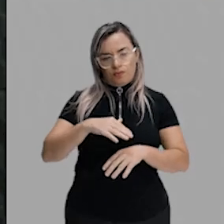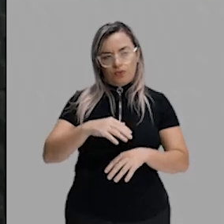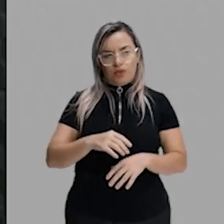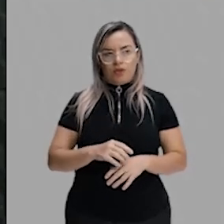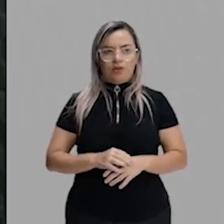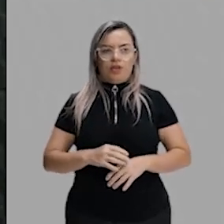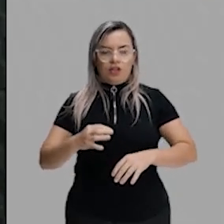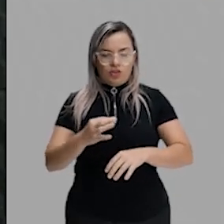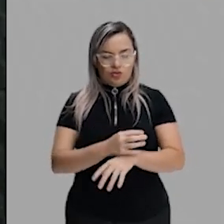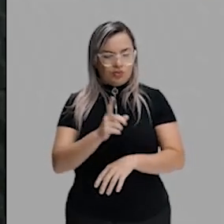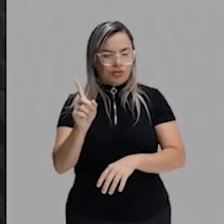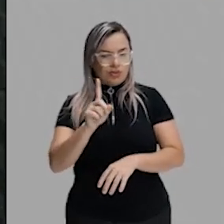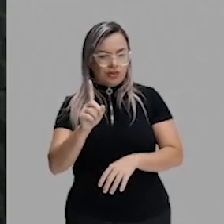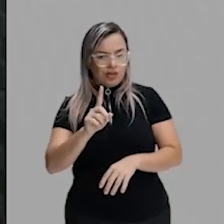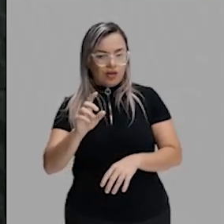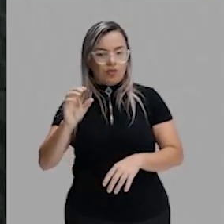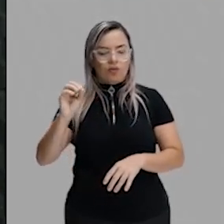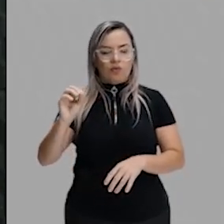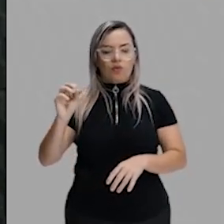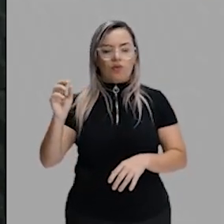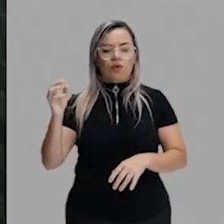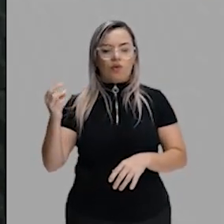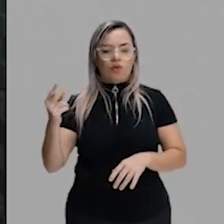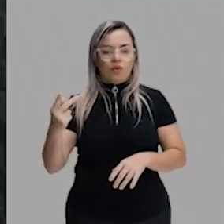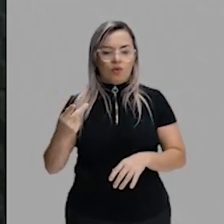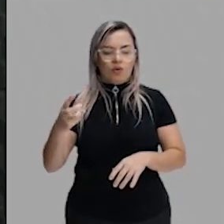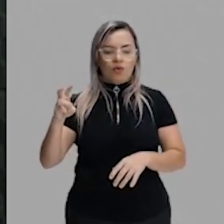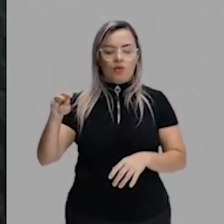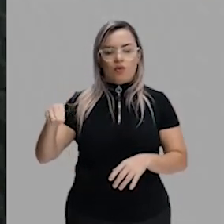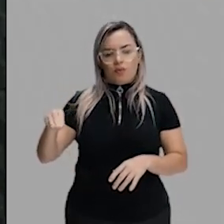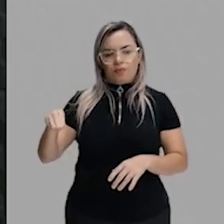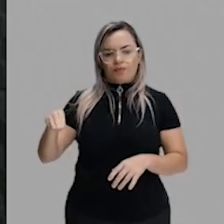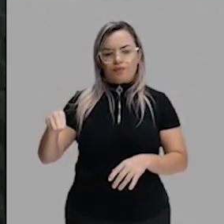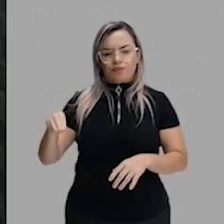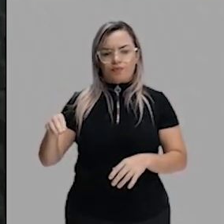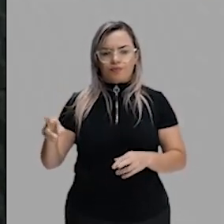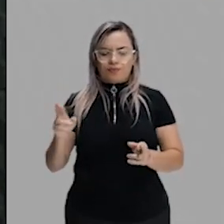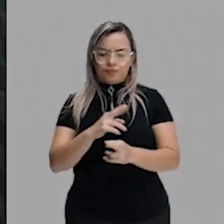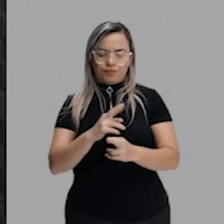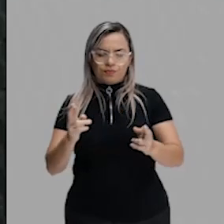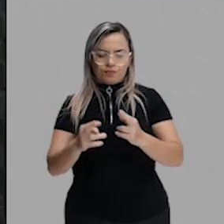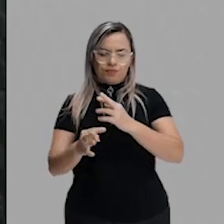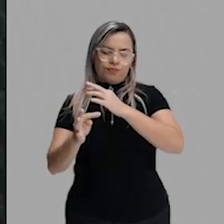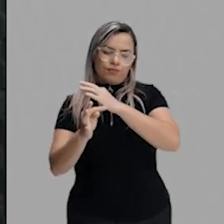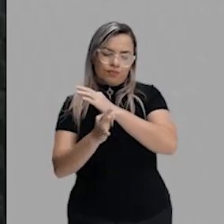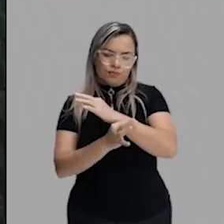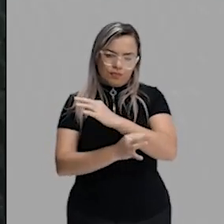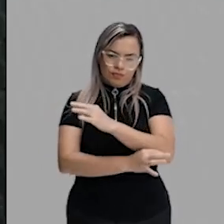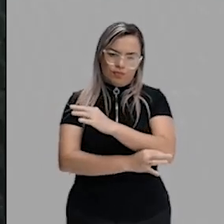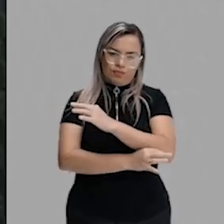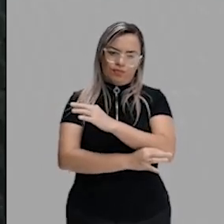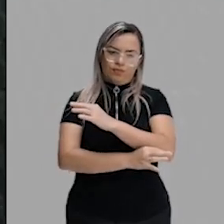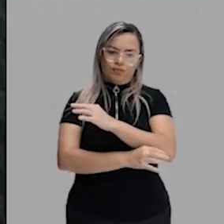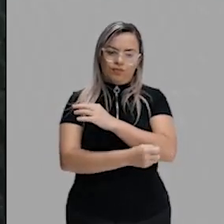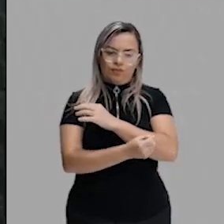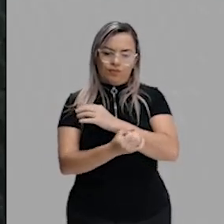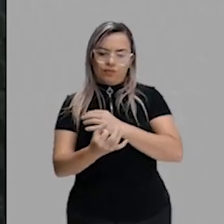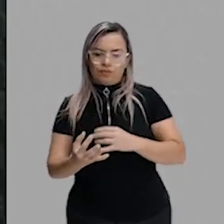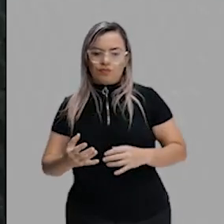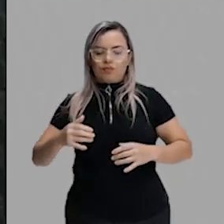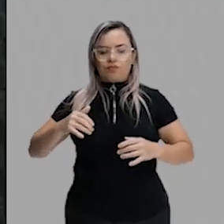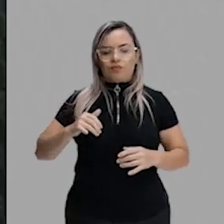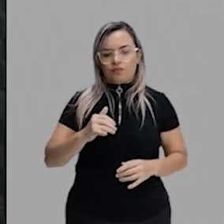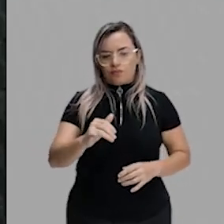não ôhmico. Isso tem muito a ver com a temperatura, né, com a quantidade de corrente elétrica, né, com